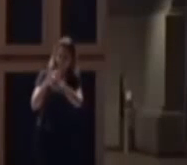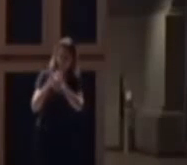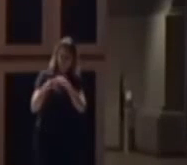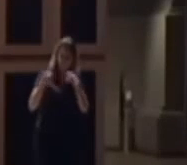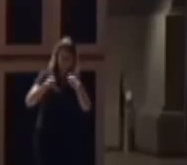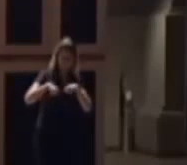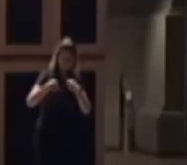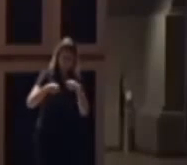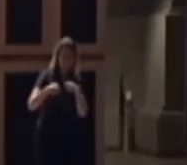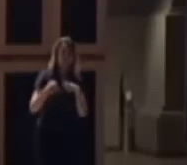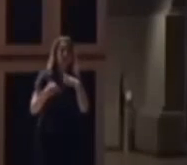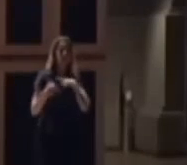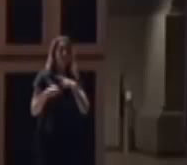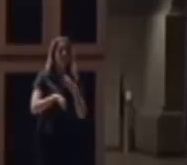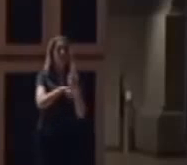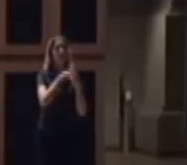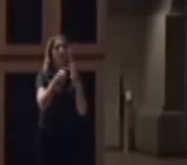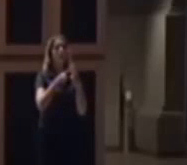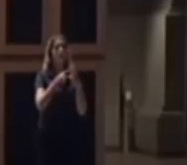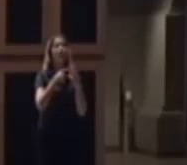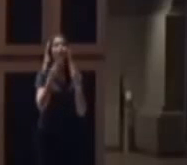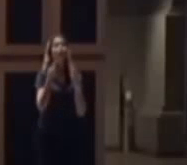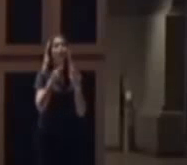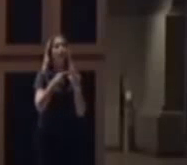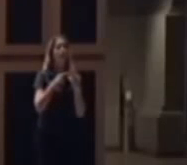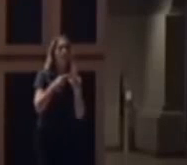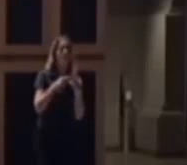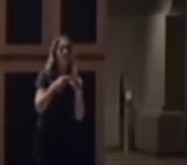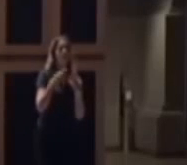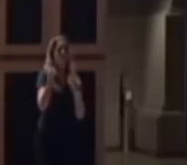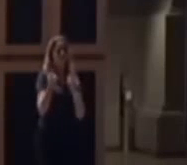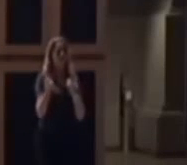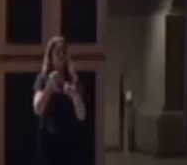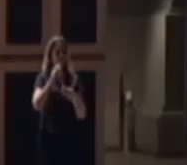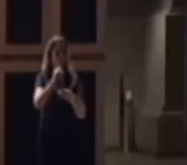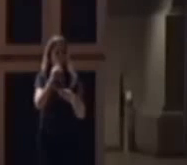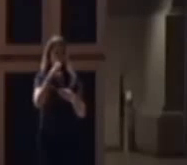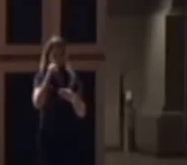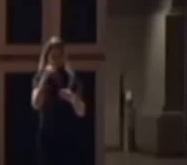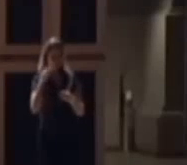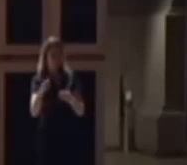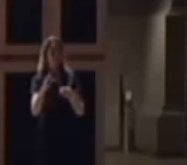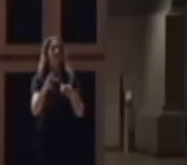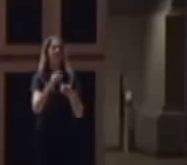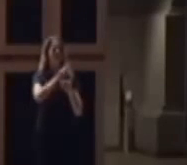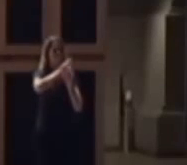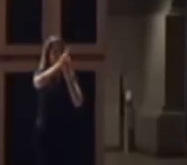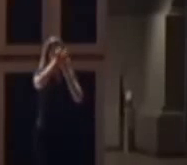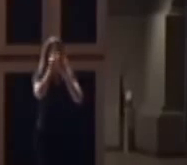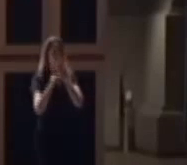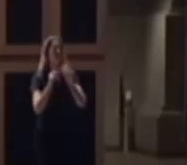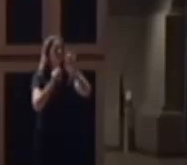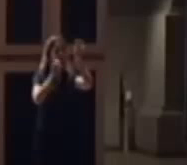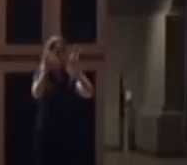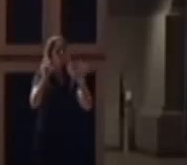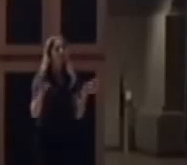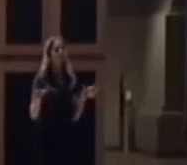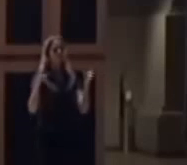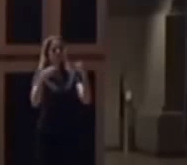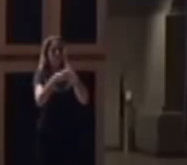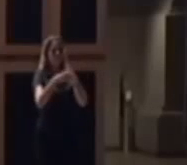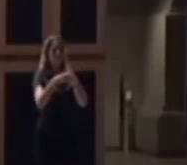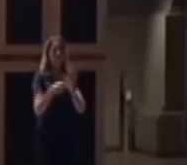Planejamento, um representante do OSCIP, um representante do Conselho Estadual de Política Cultural. Então, envolvendo também a sociedade civil,